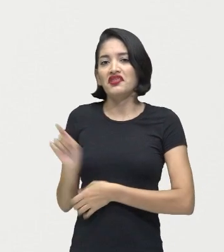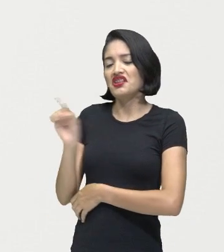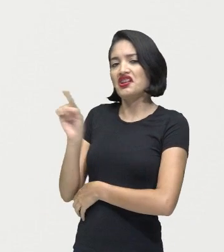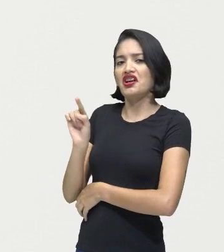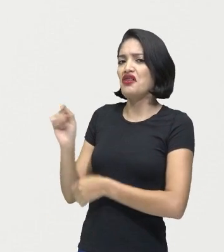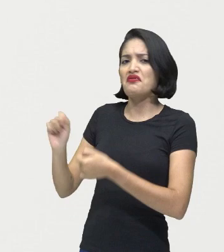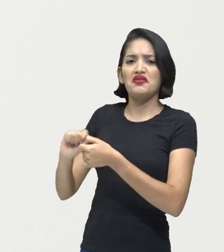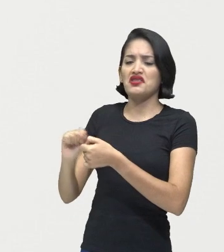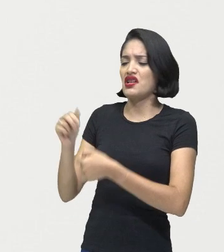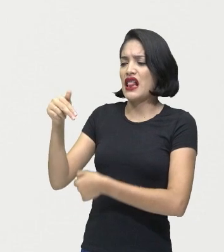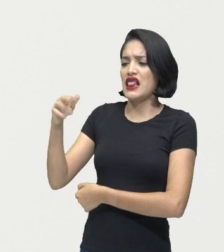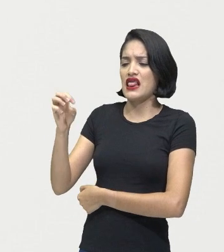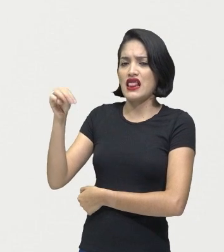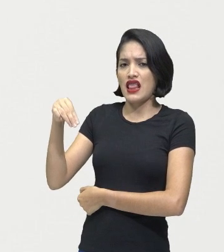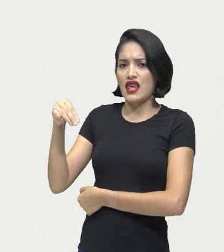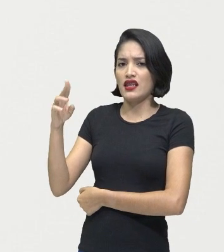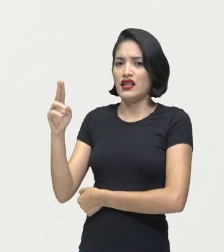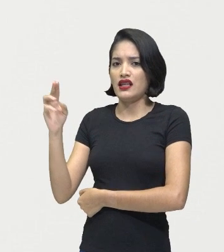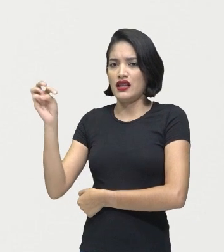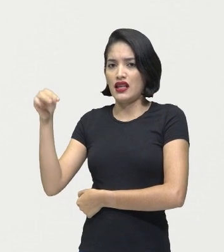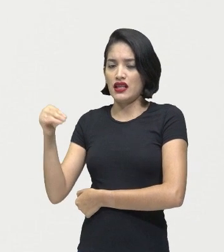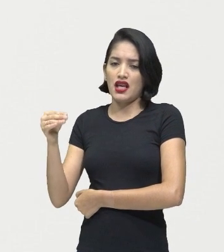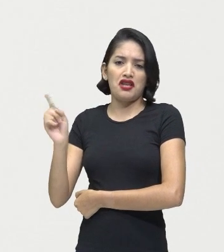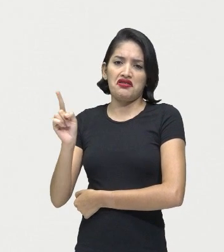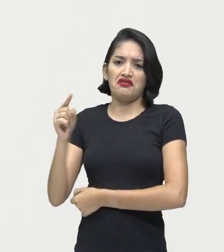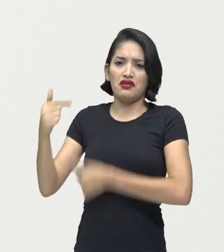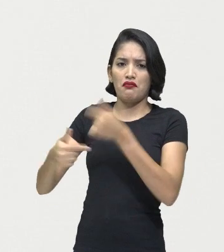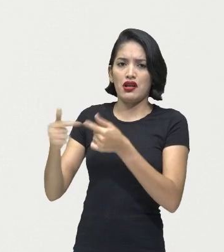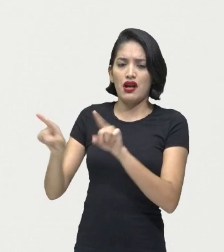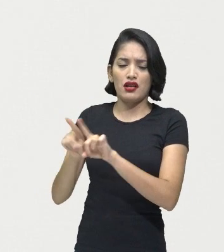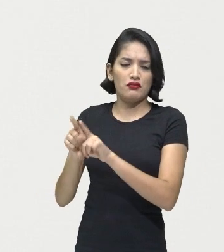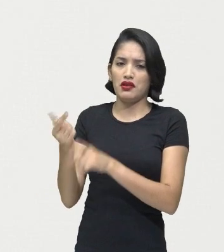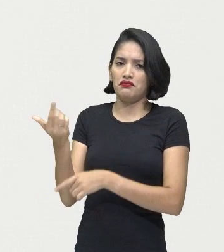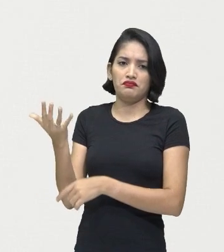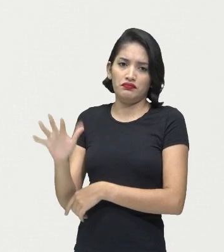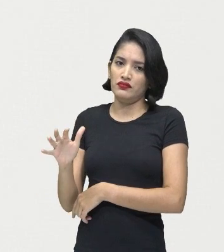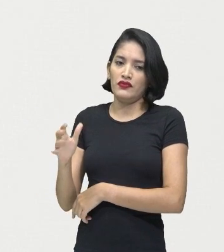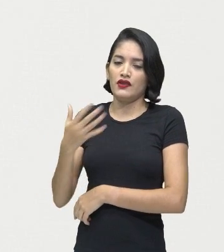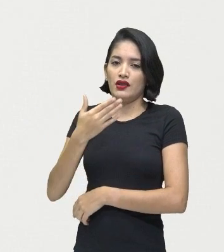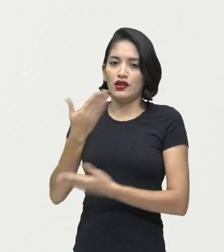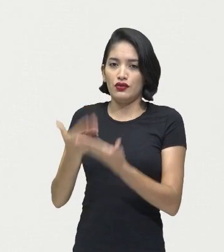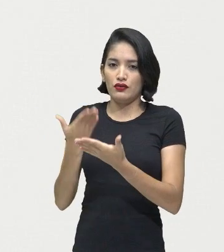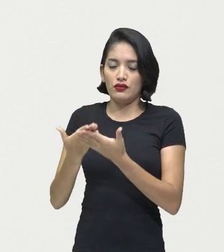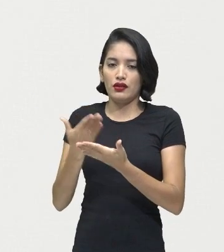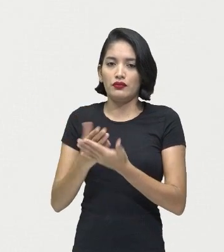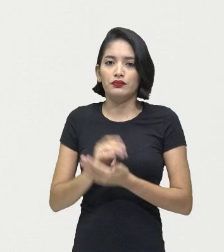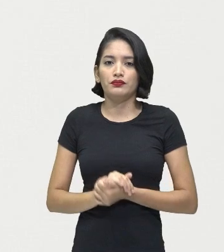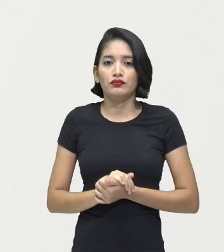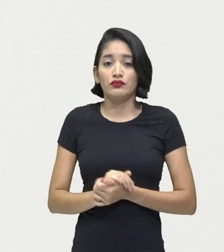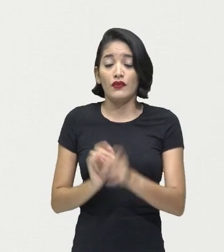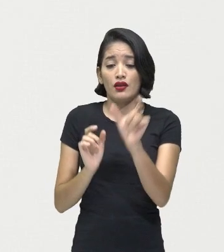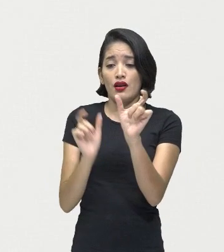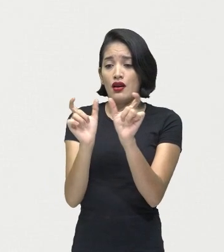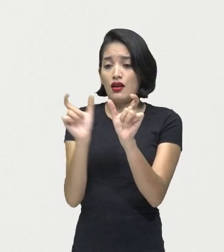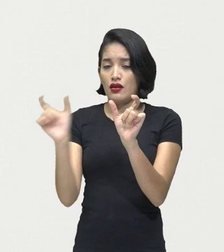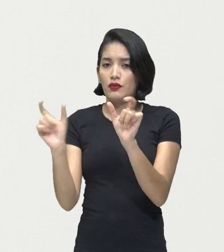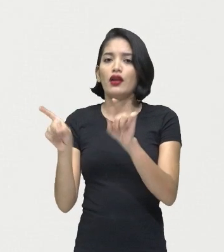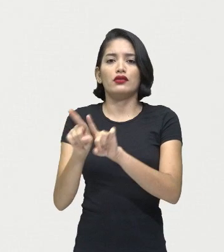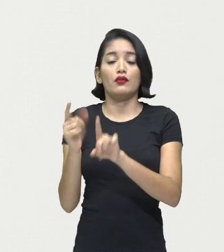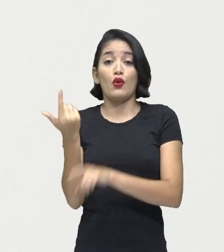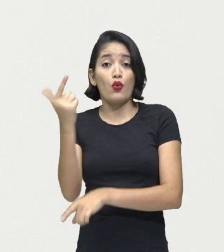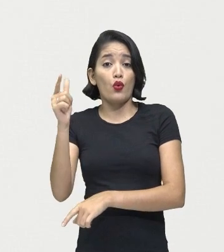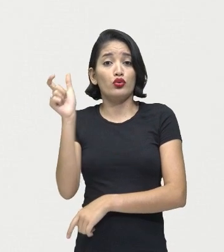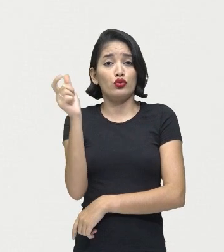fazer nem trabalhar, nem estudar. Observe aqui os termos que estão destacados, né, e outros que estão